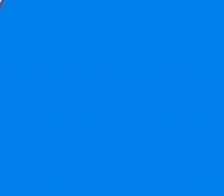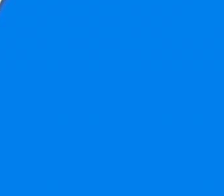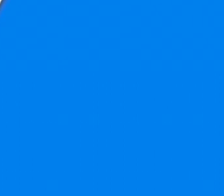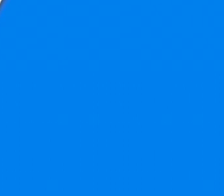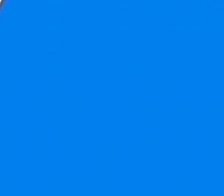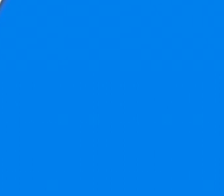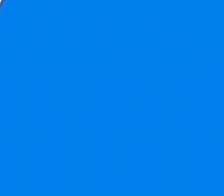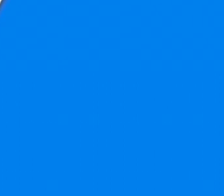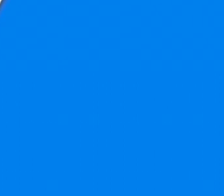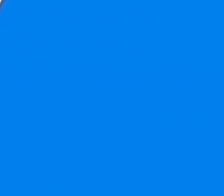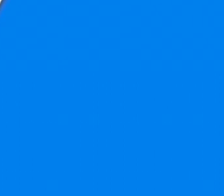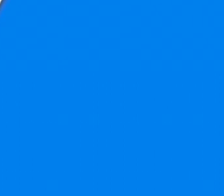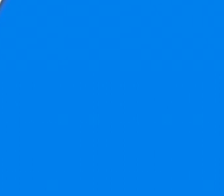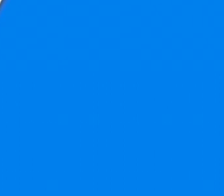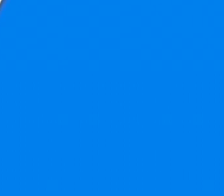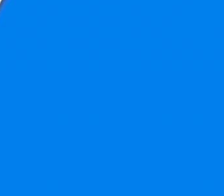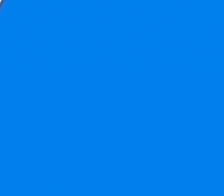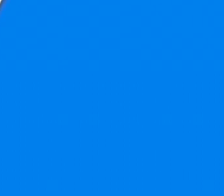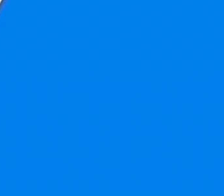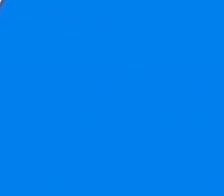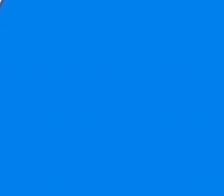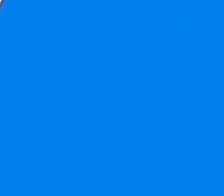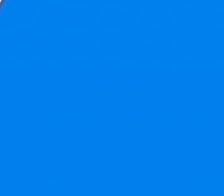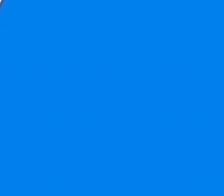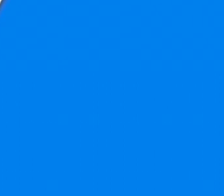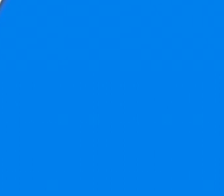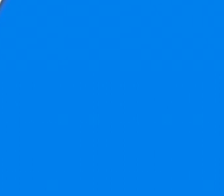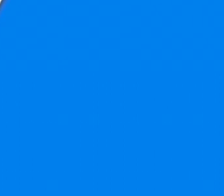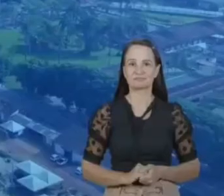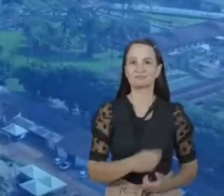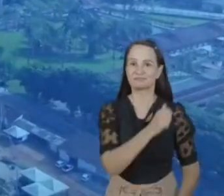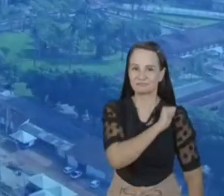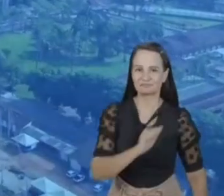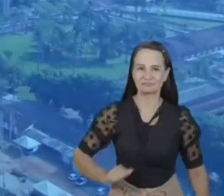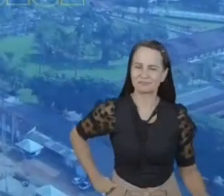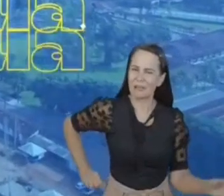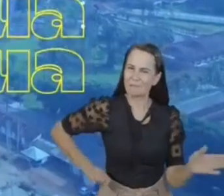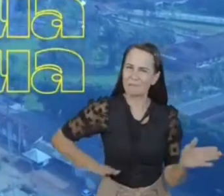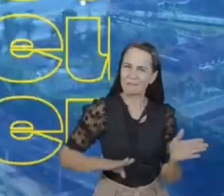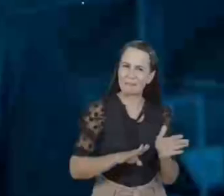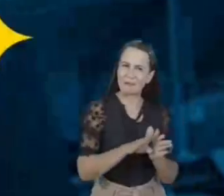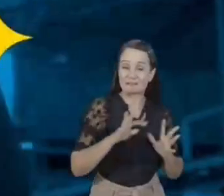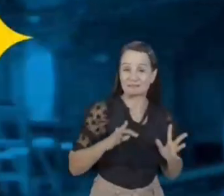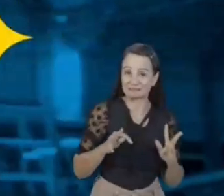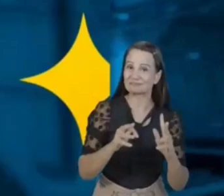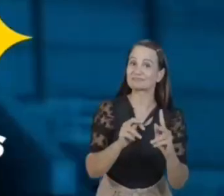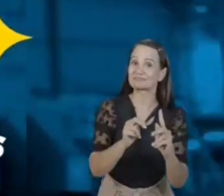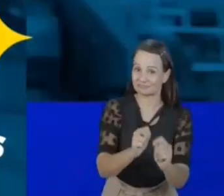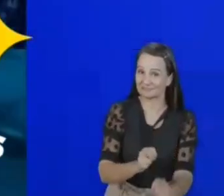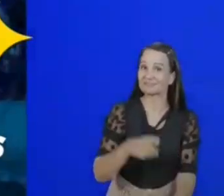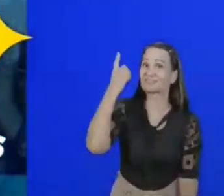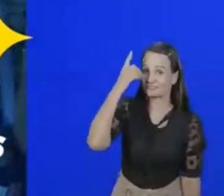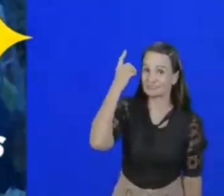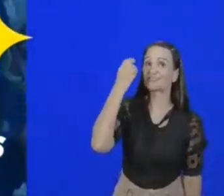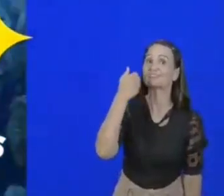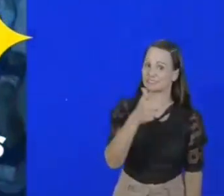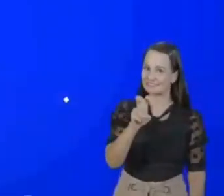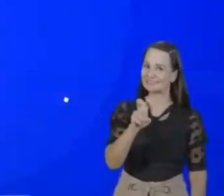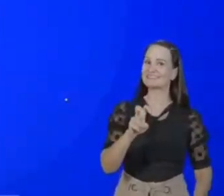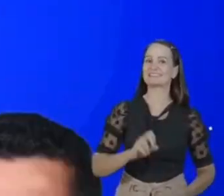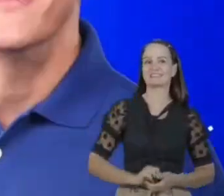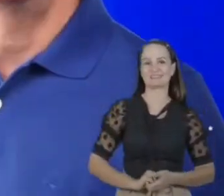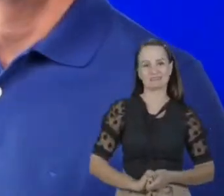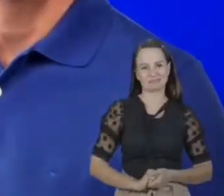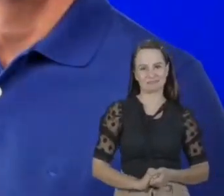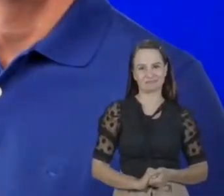sob responsabilidade dos partidos políticos. Pra Ananindeua avançar pra todos,